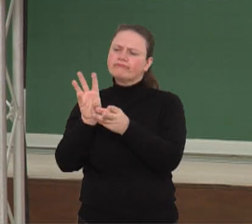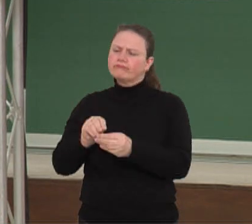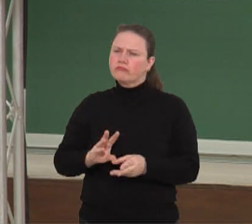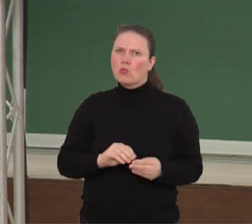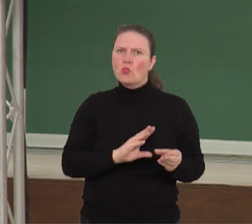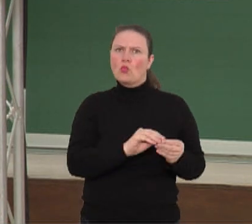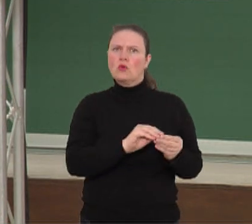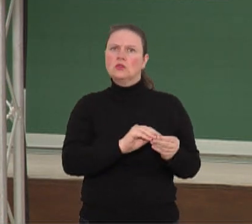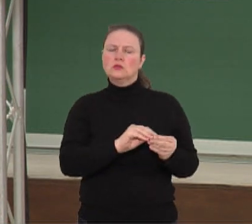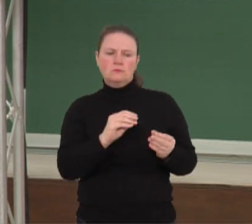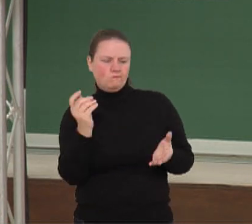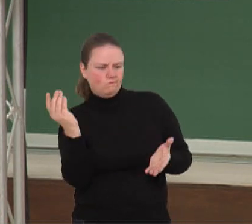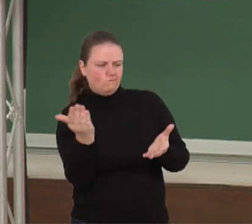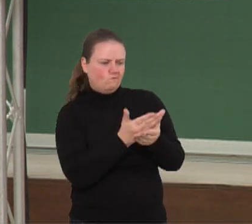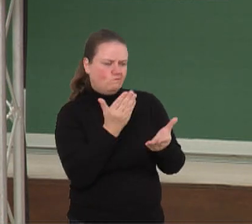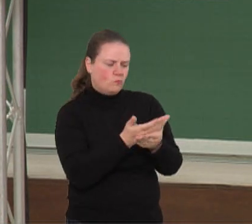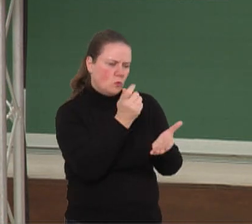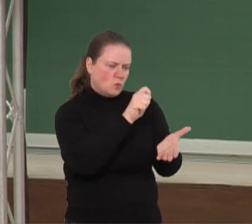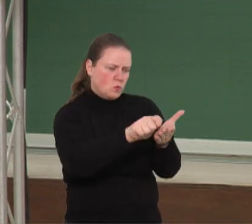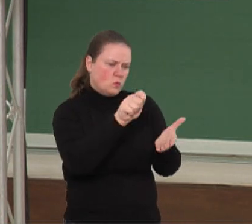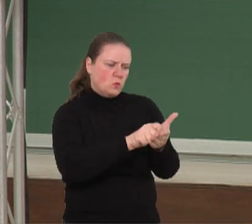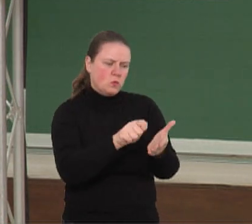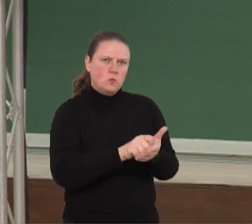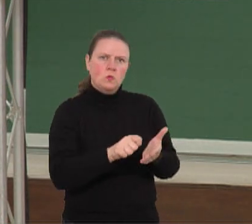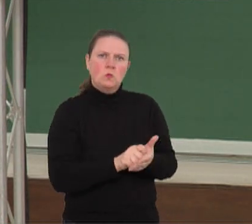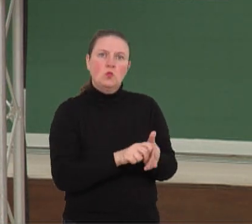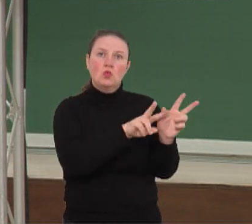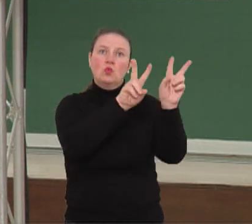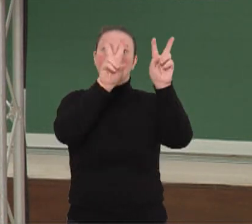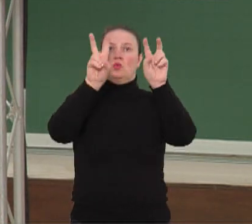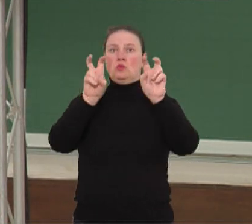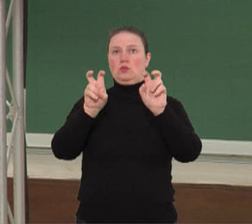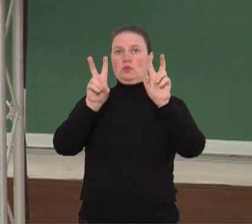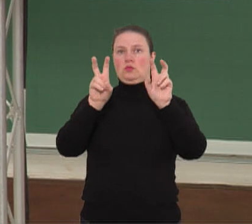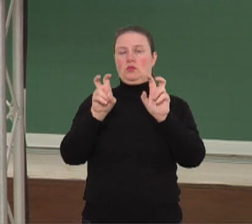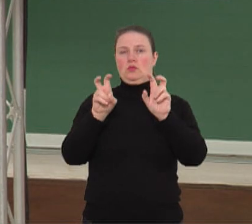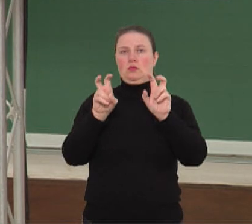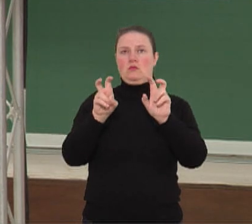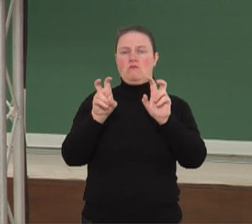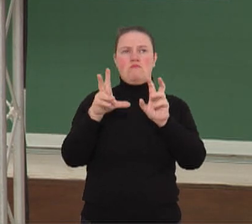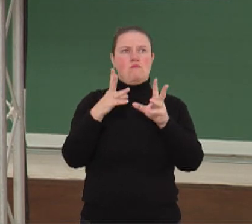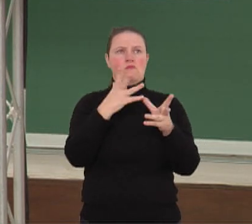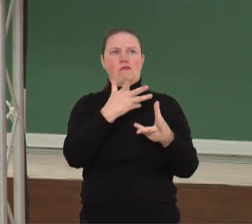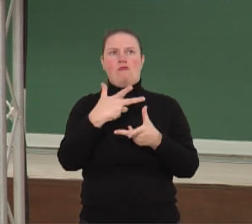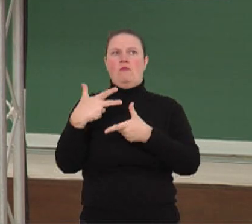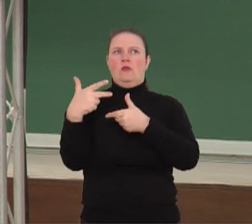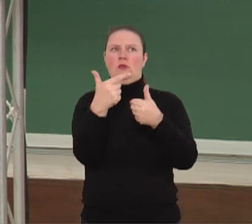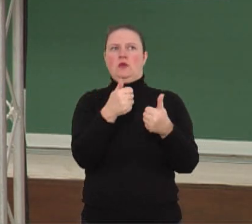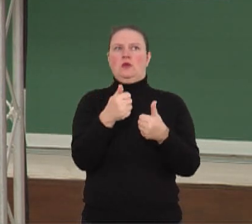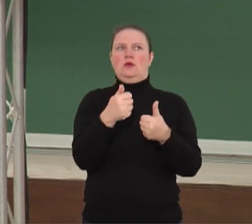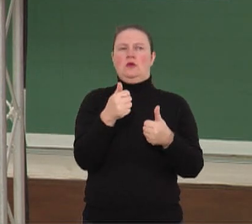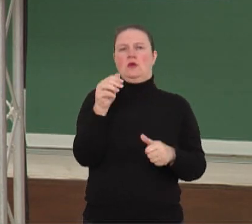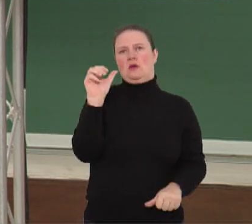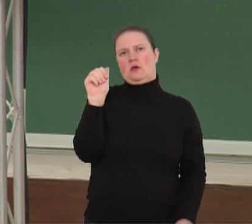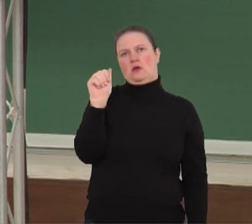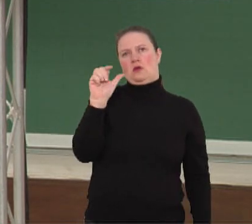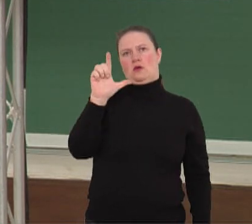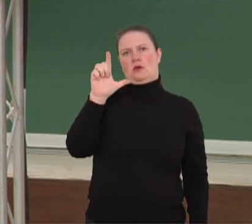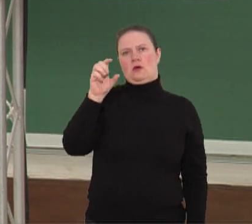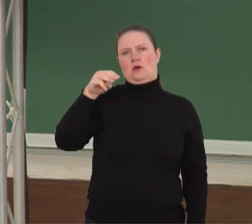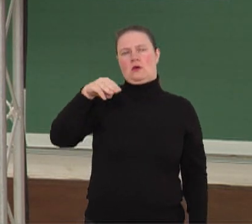e escreveu um livro que o título do livro, traduzido para o português, significa O Magnífico. Ou, na escrita